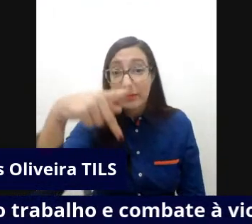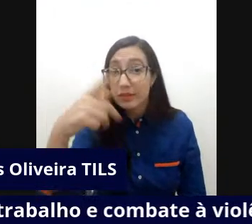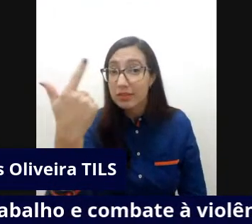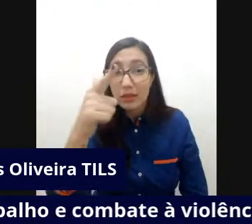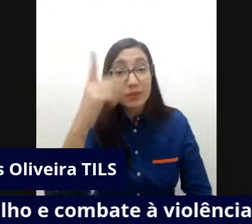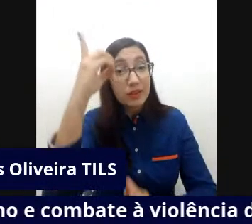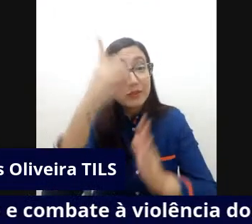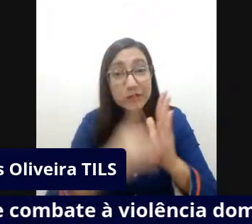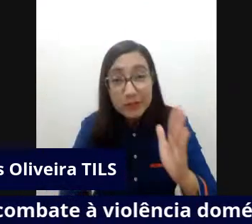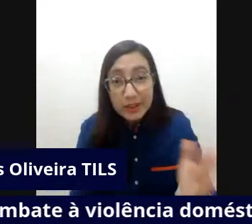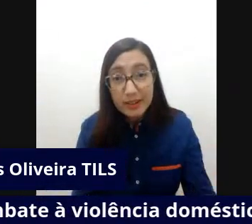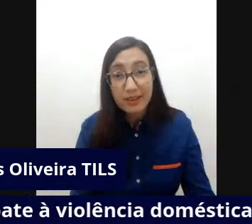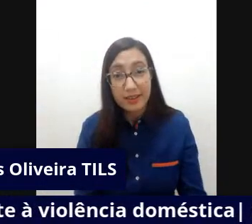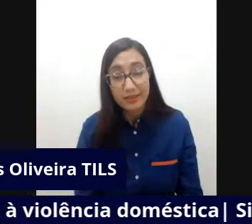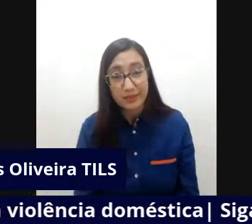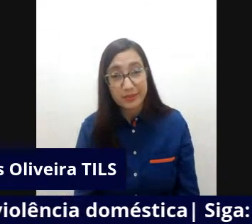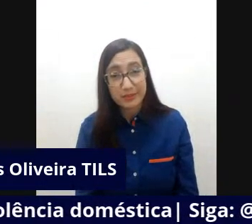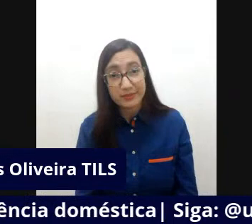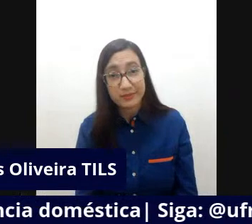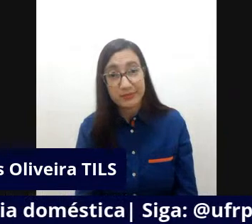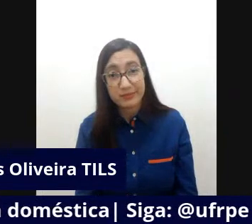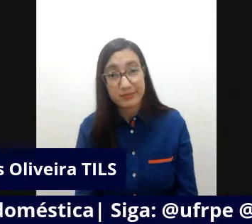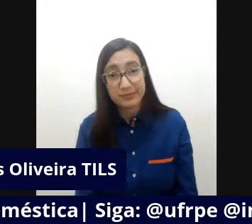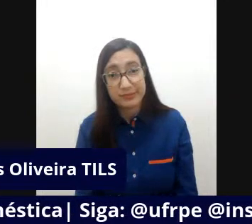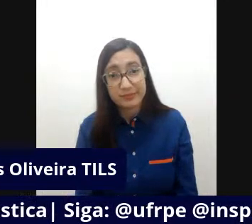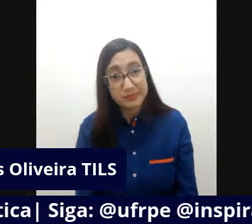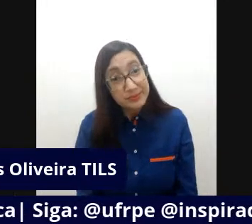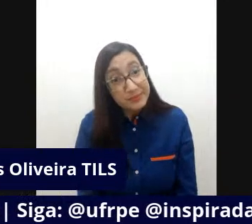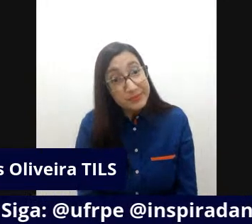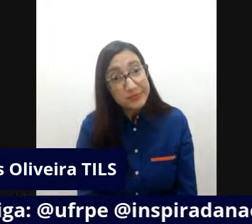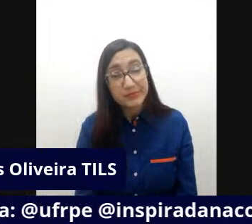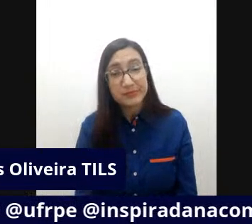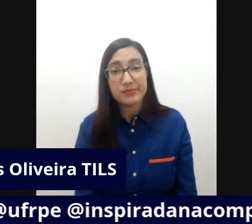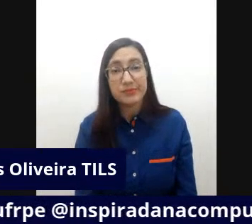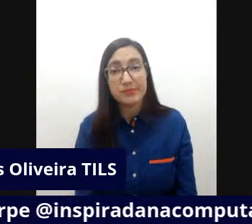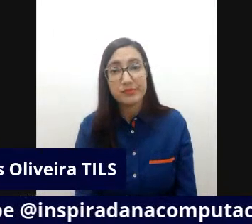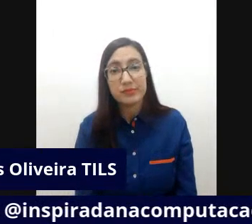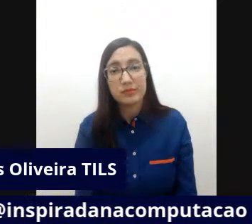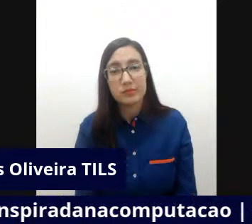Há algum tempo, segundo pesquisas do próprio IPEA,